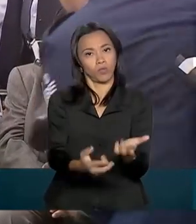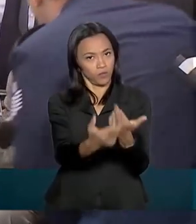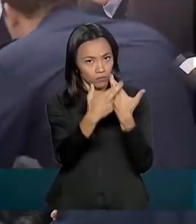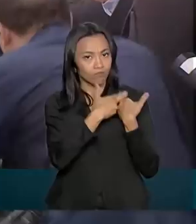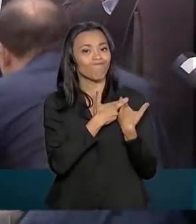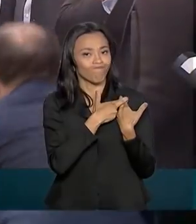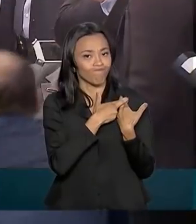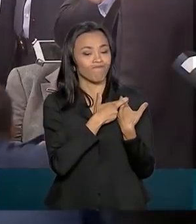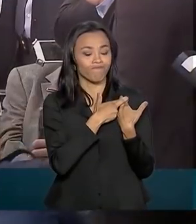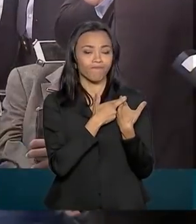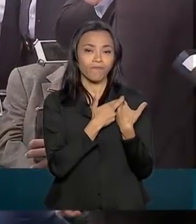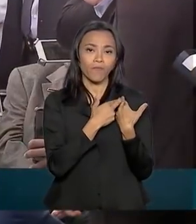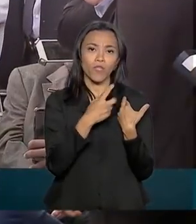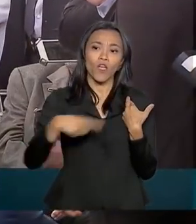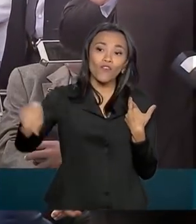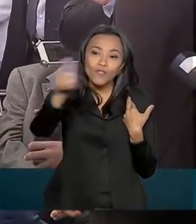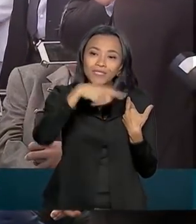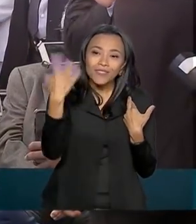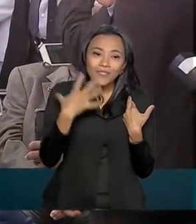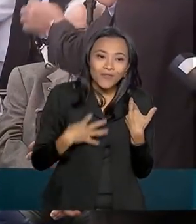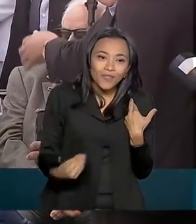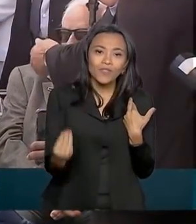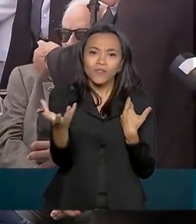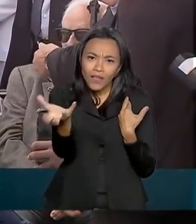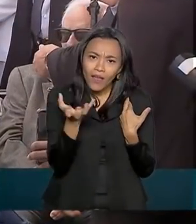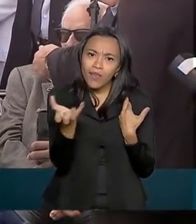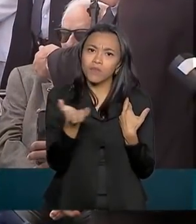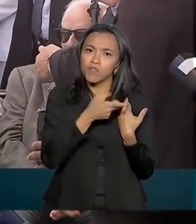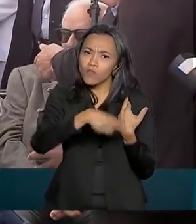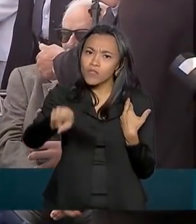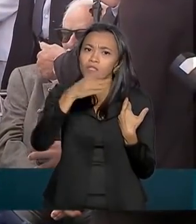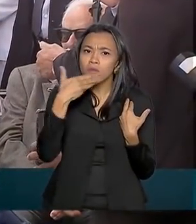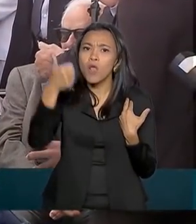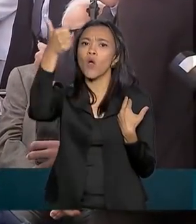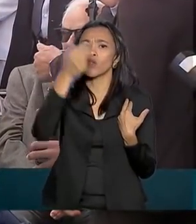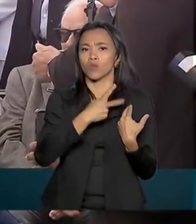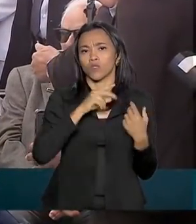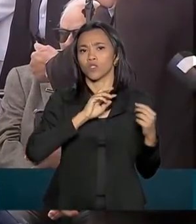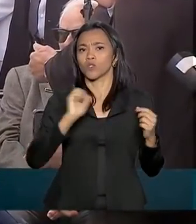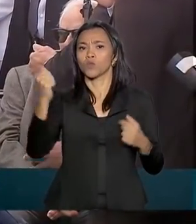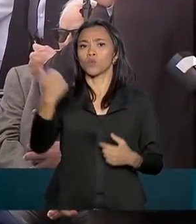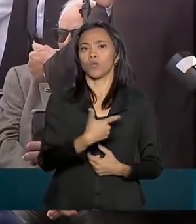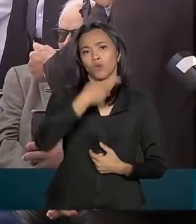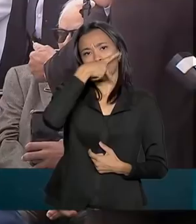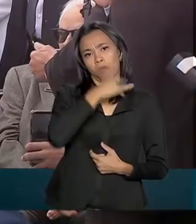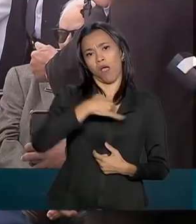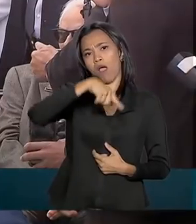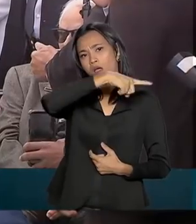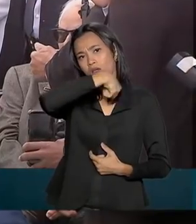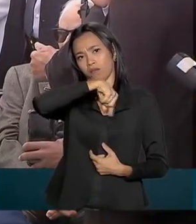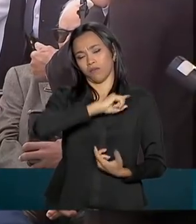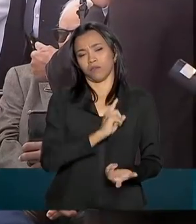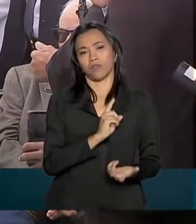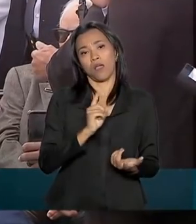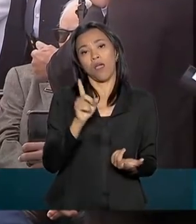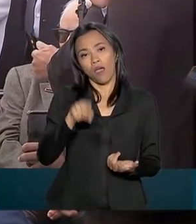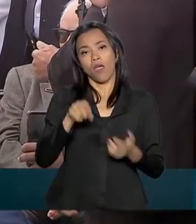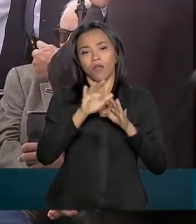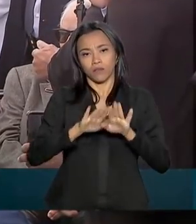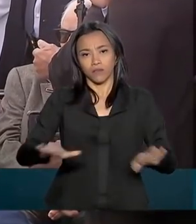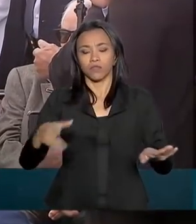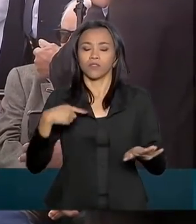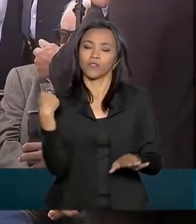filhos nós queremos vocês melhores que os nossos pais que somente assim nós